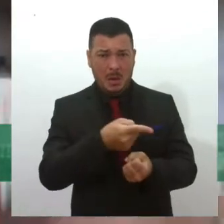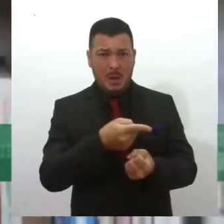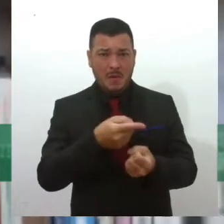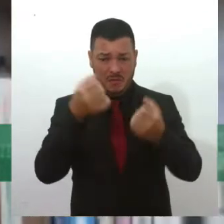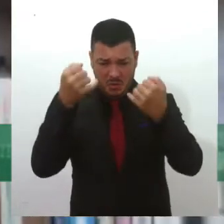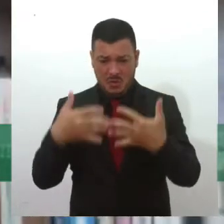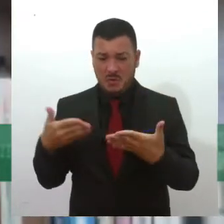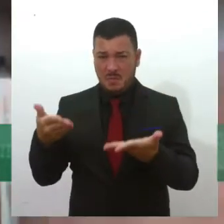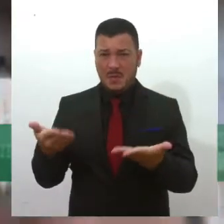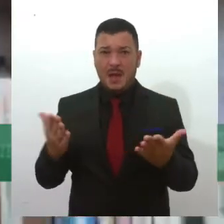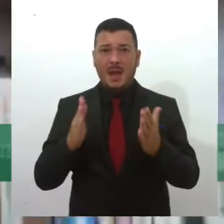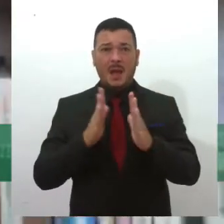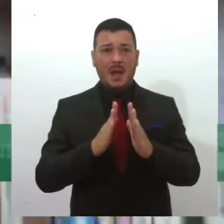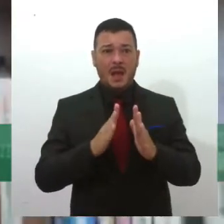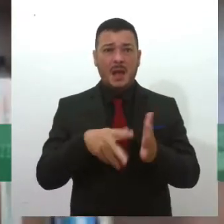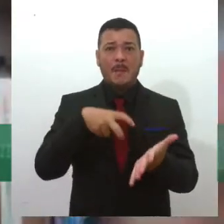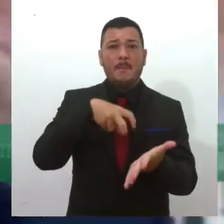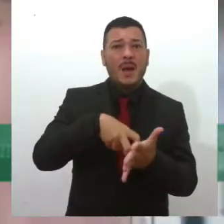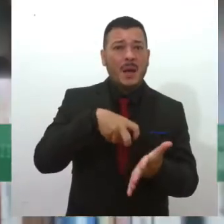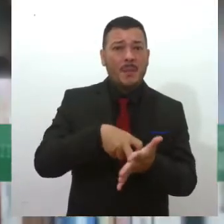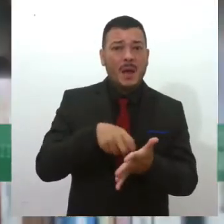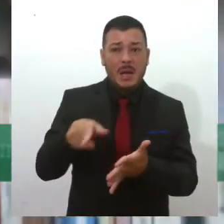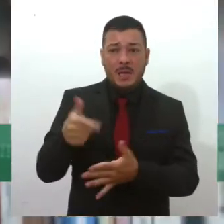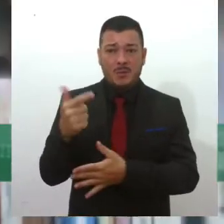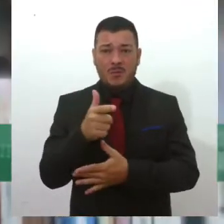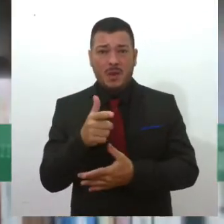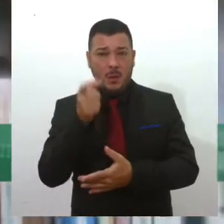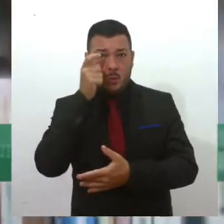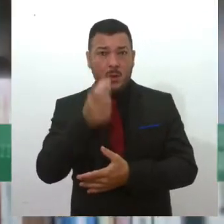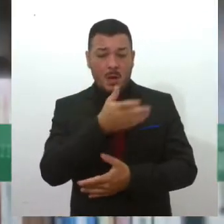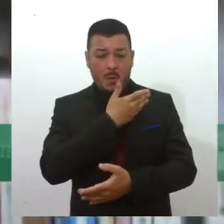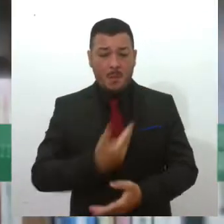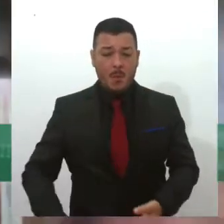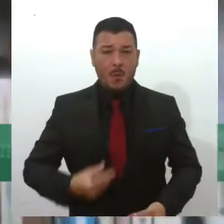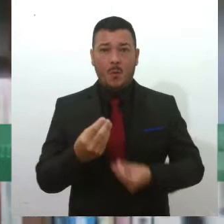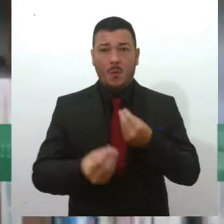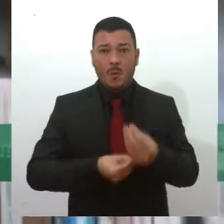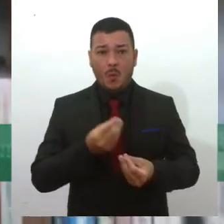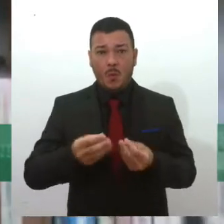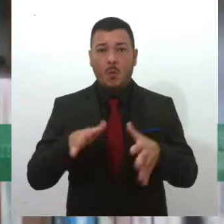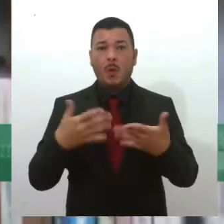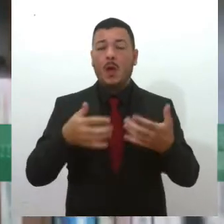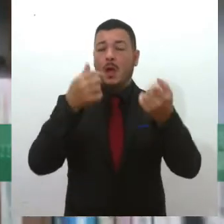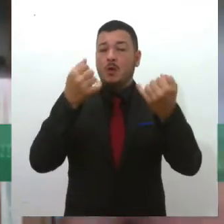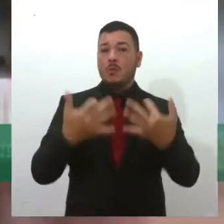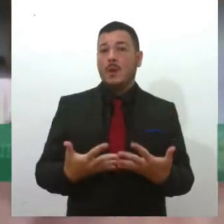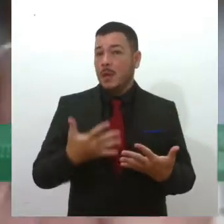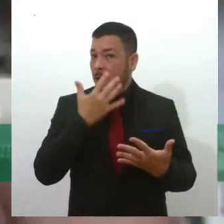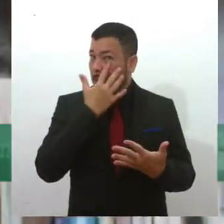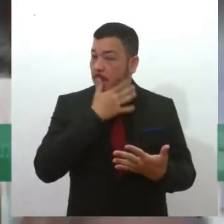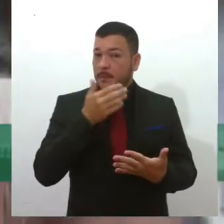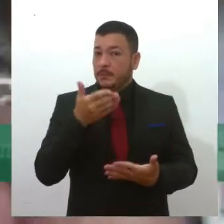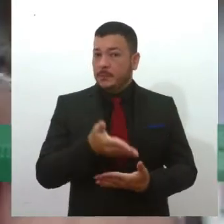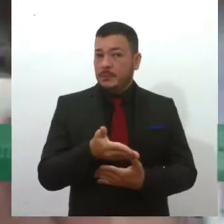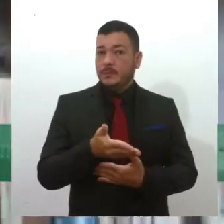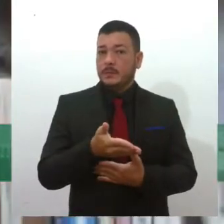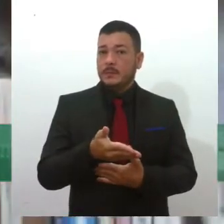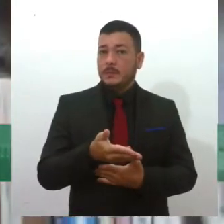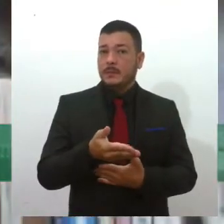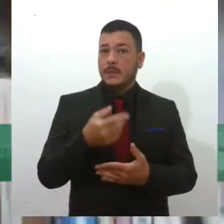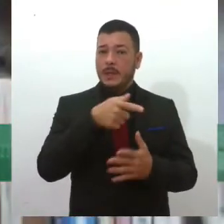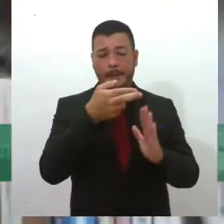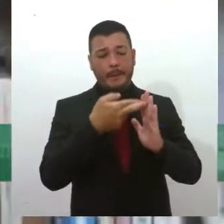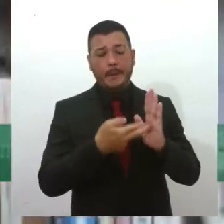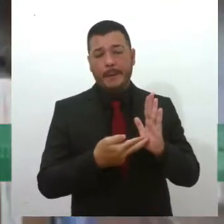da necessária prevalência do interesse público? Qual é a justificativa dentro deste